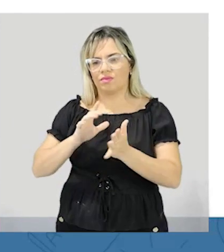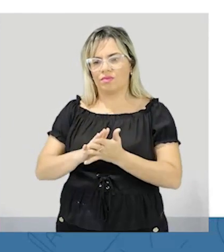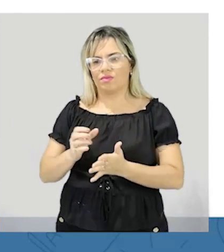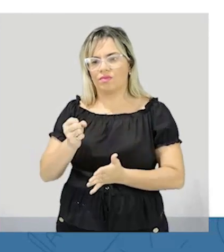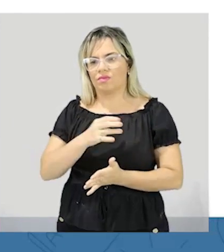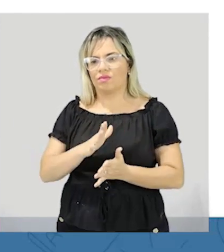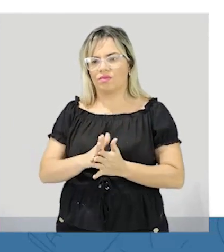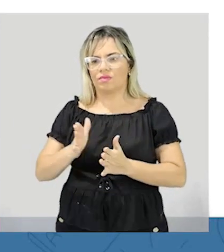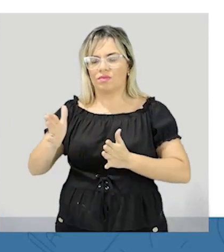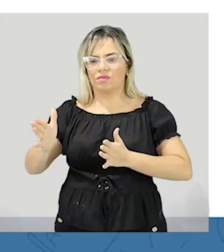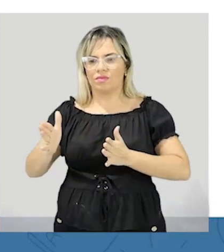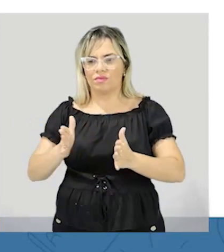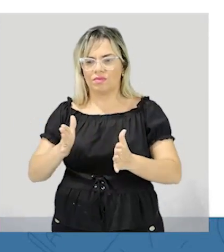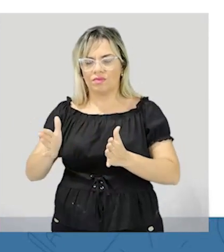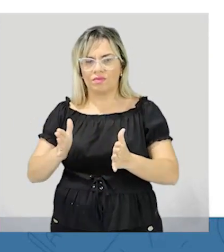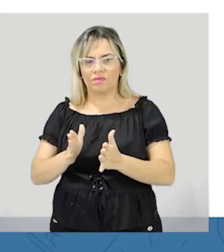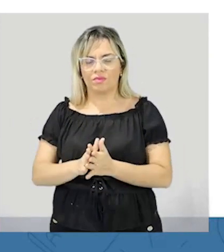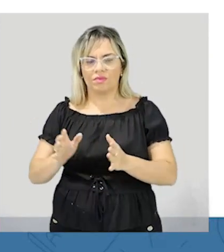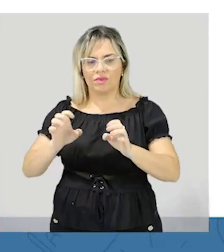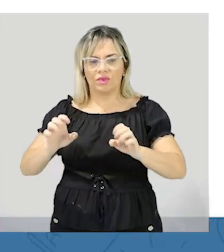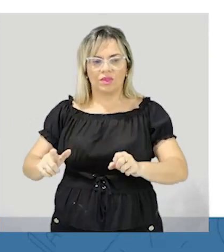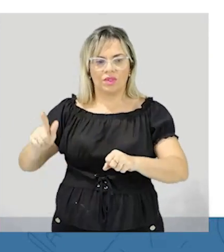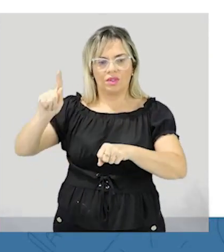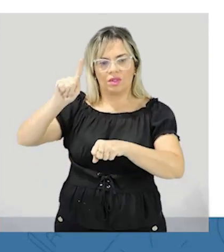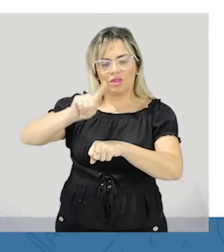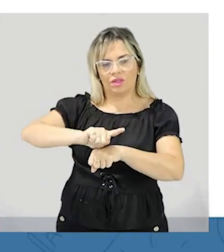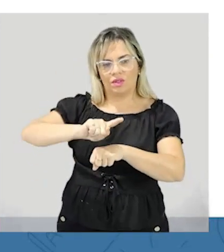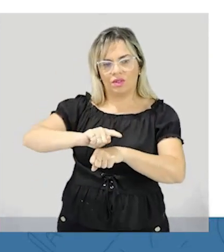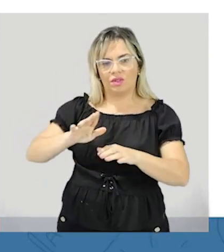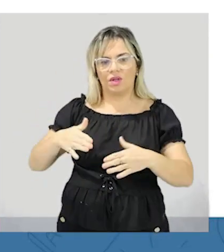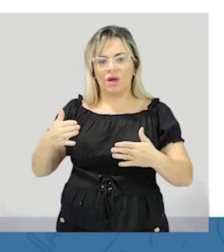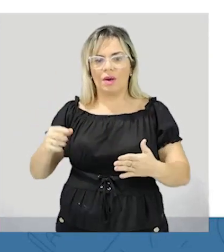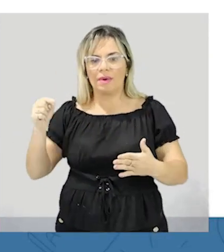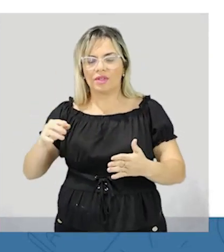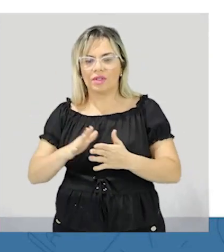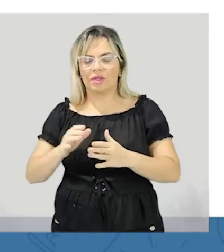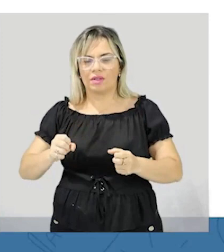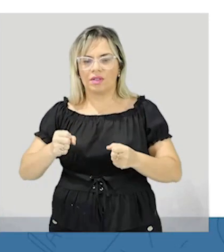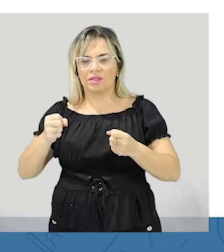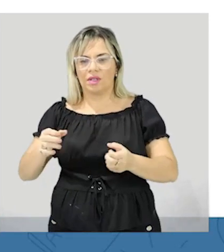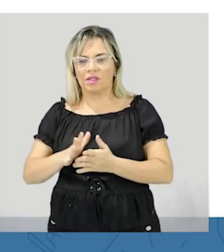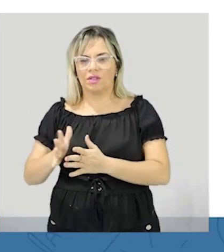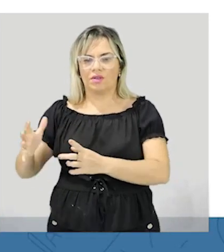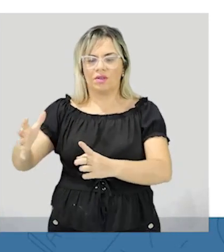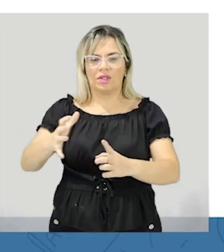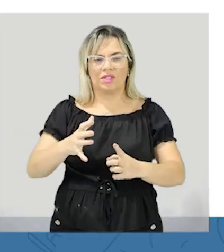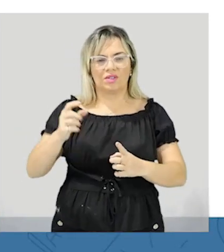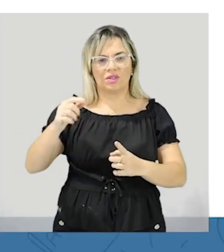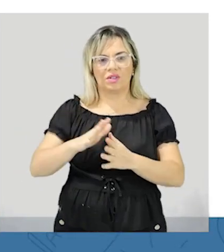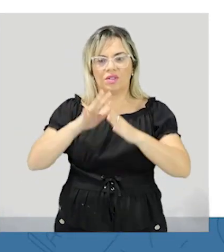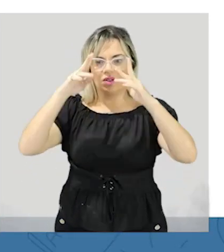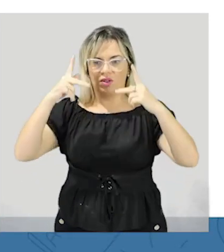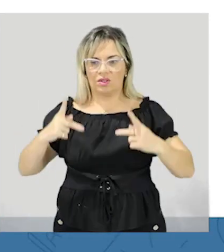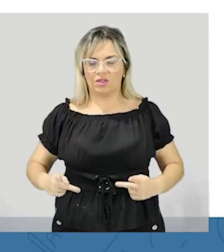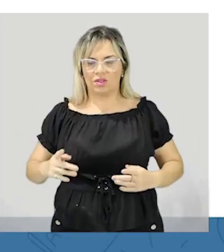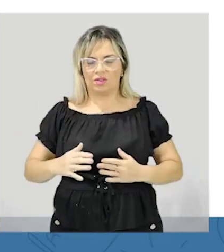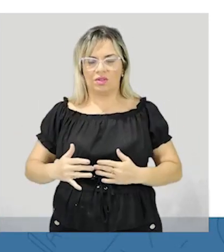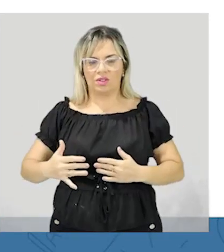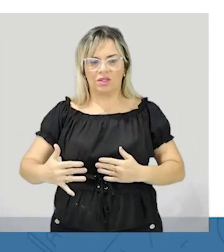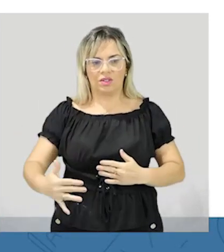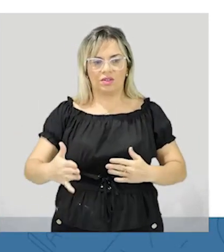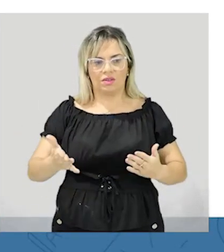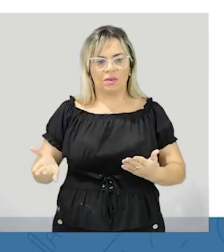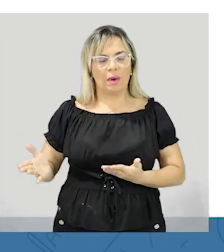existência de uma nova época geológica, concebida a partir da capacidade de influência humana